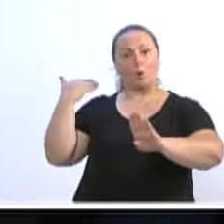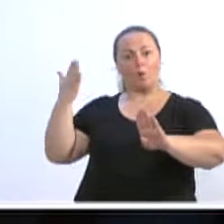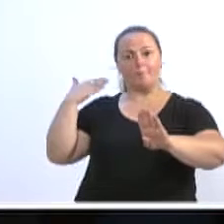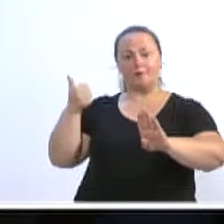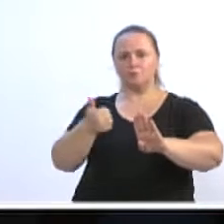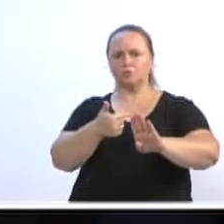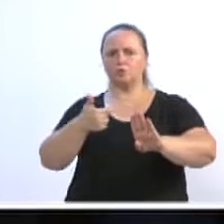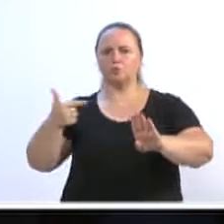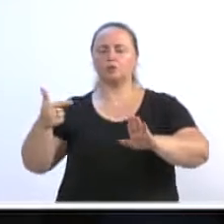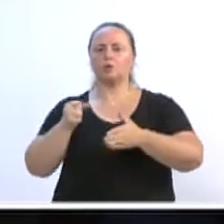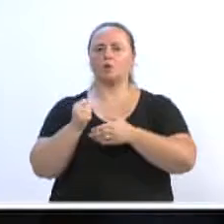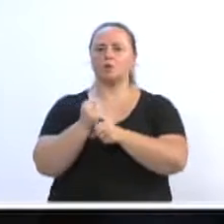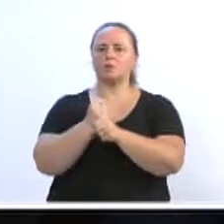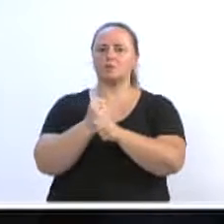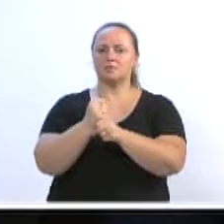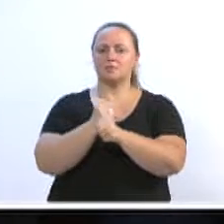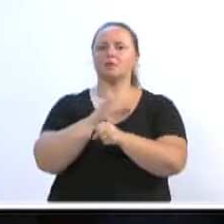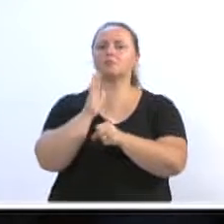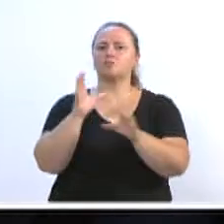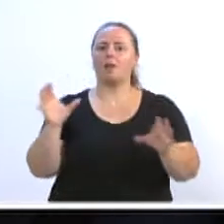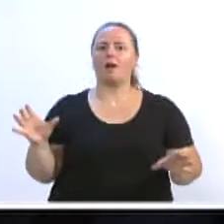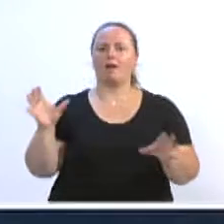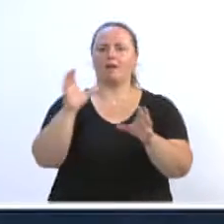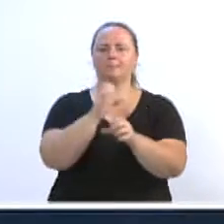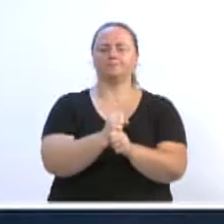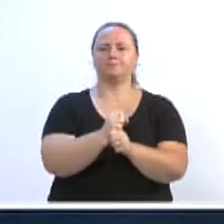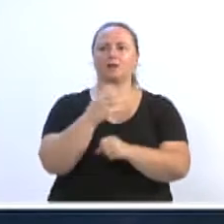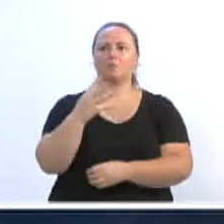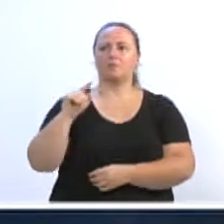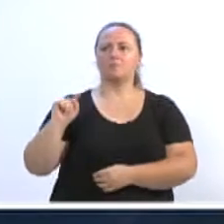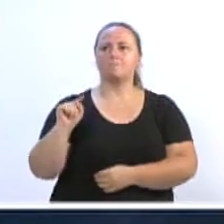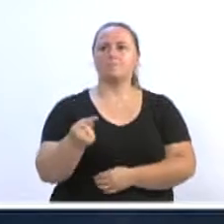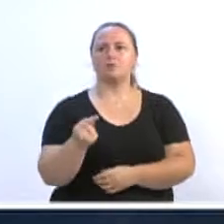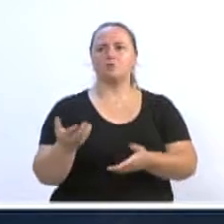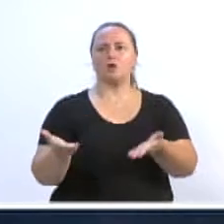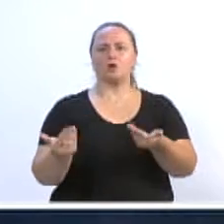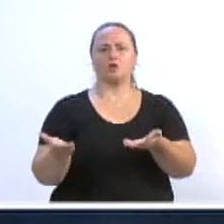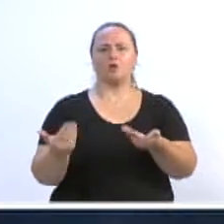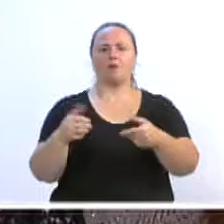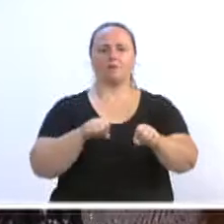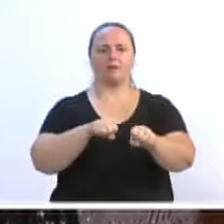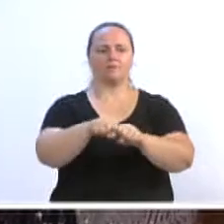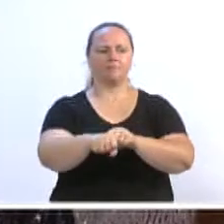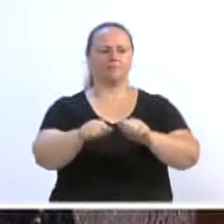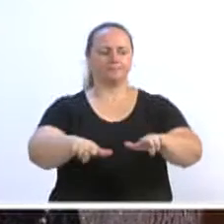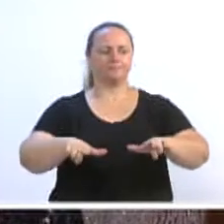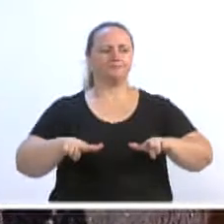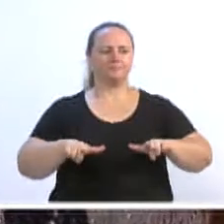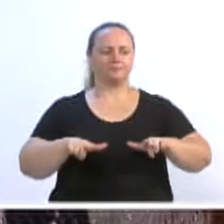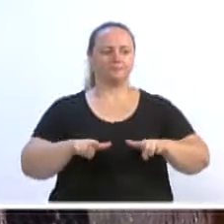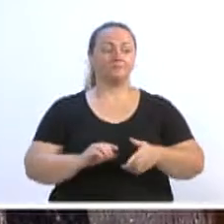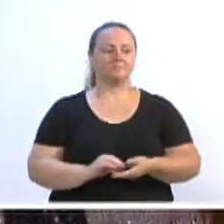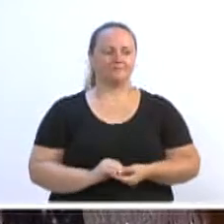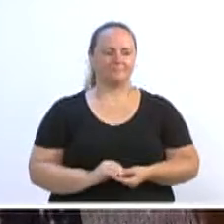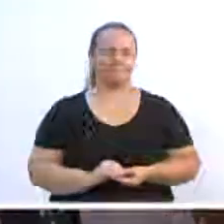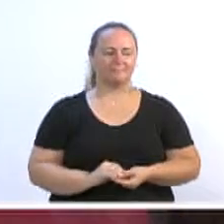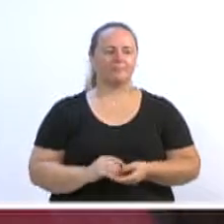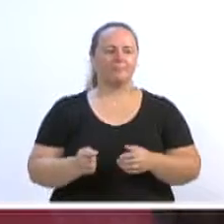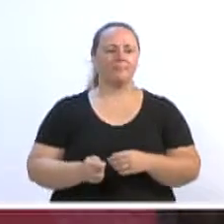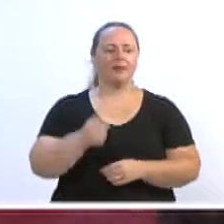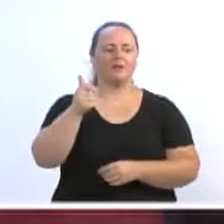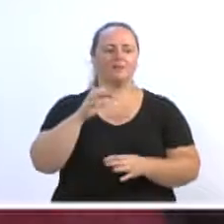12 anos, já formou mais de 4.000 jovens, e desses 4.000 jovens, quase